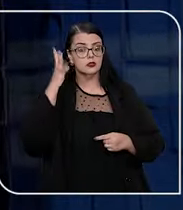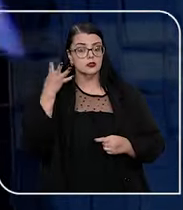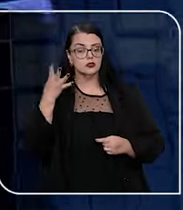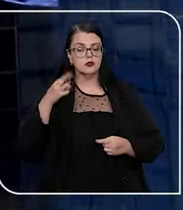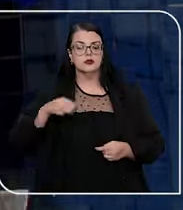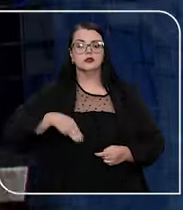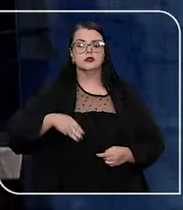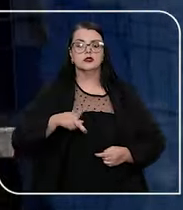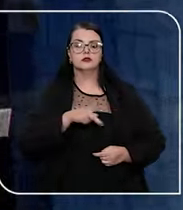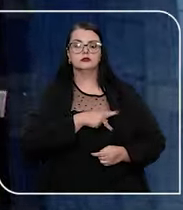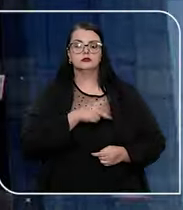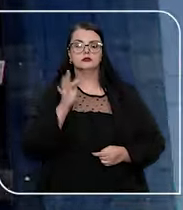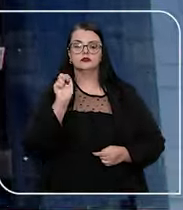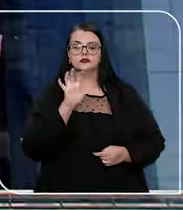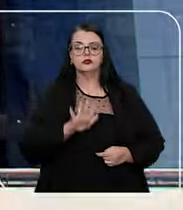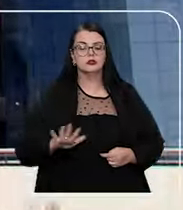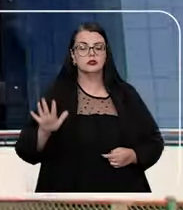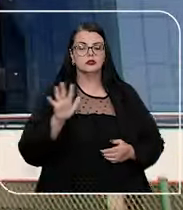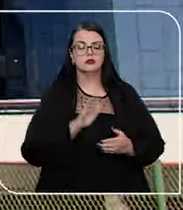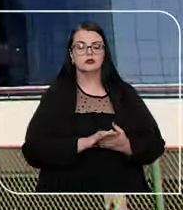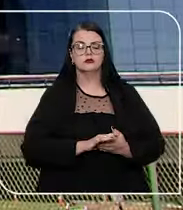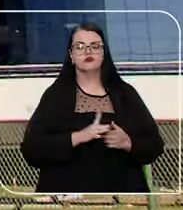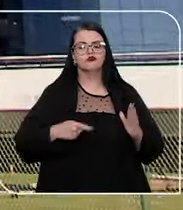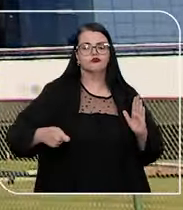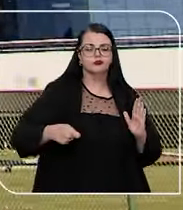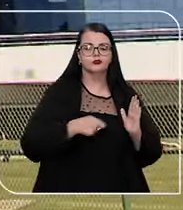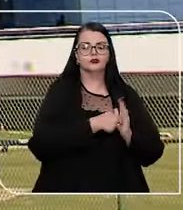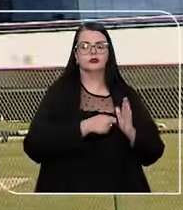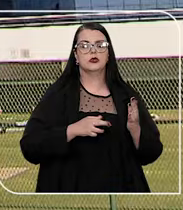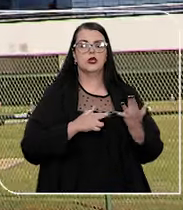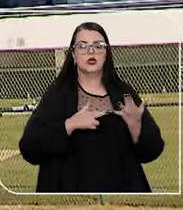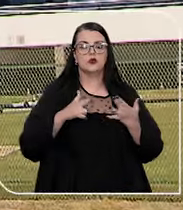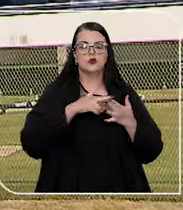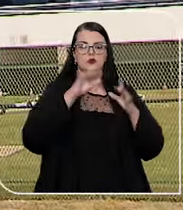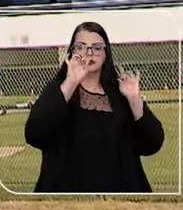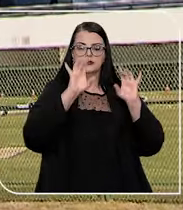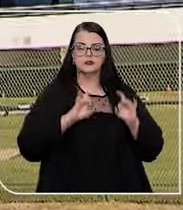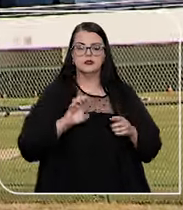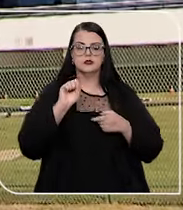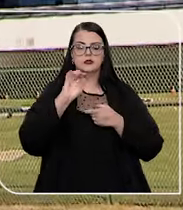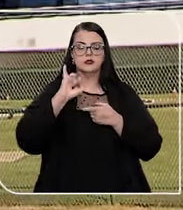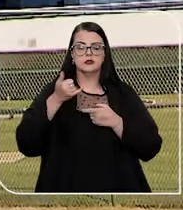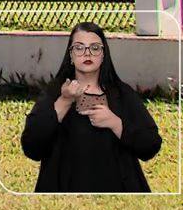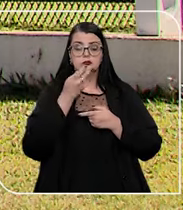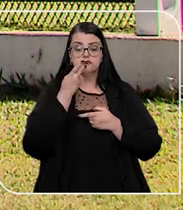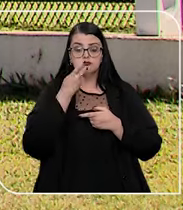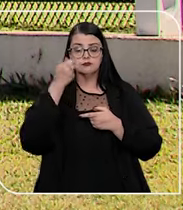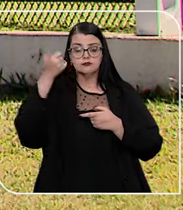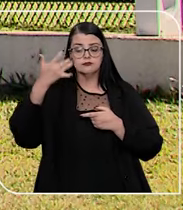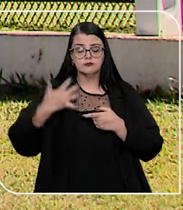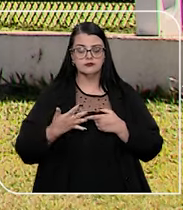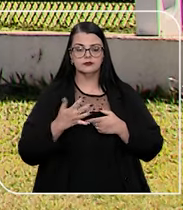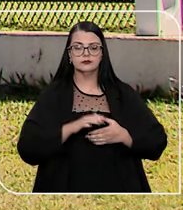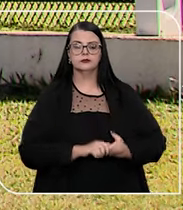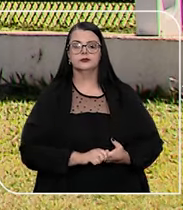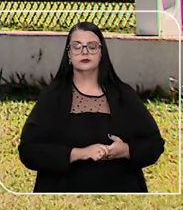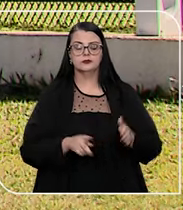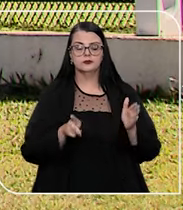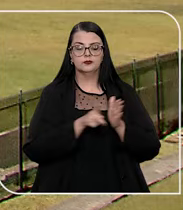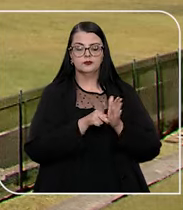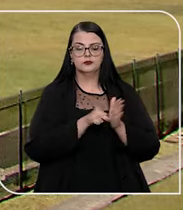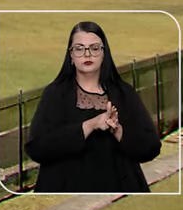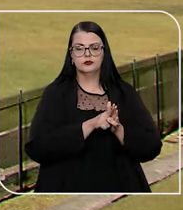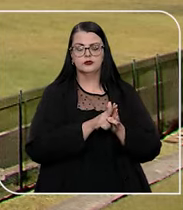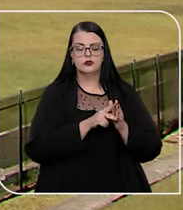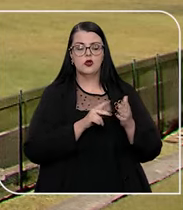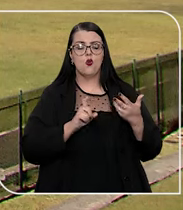decisão o Ministério Público Federal interpôs recurso especial no STJ alegando que ao considerar o